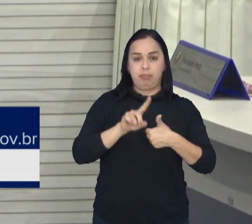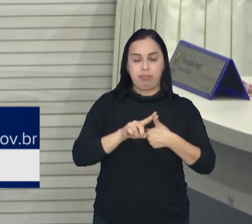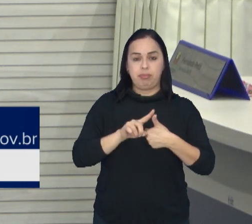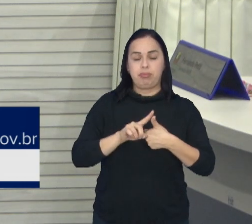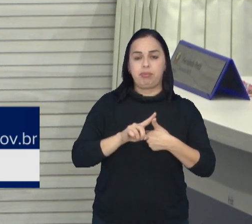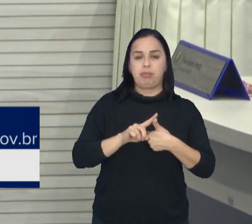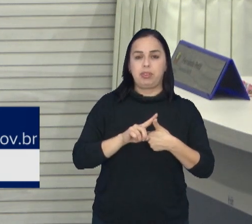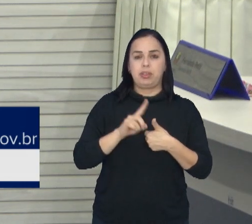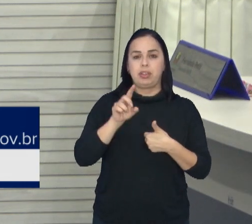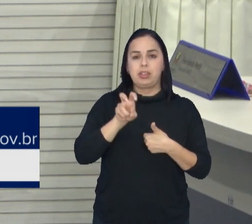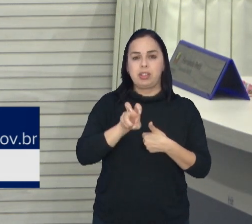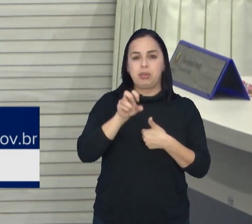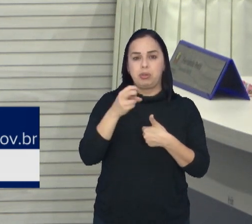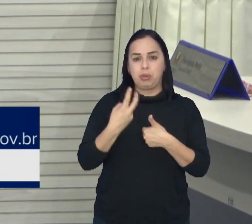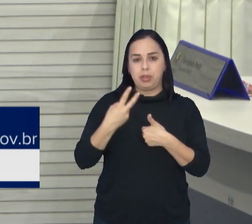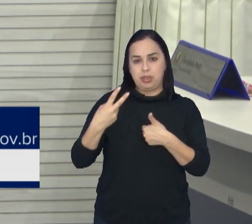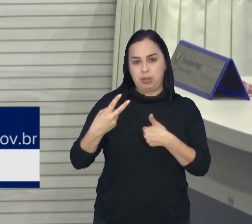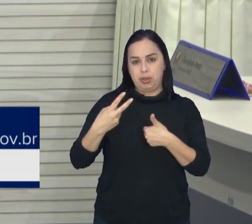Processo